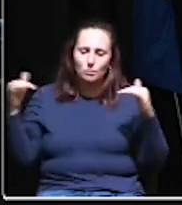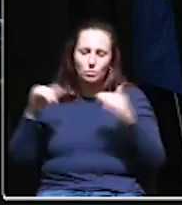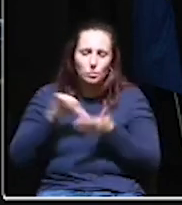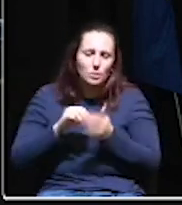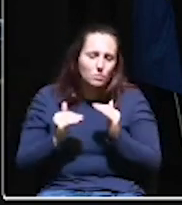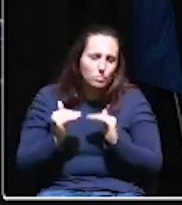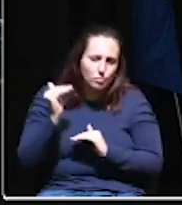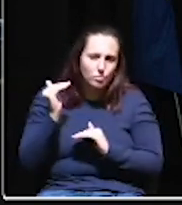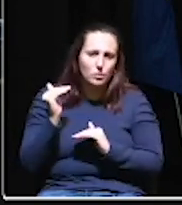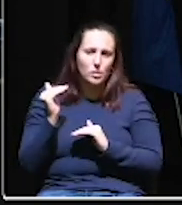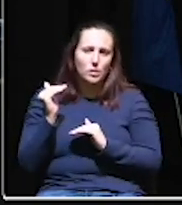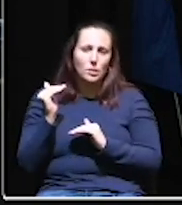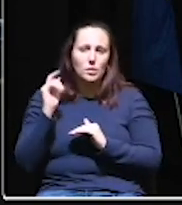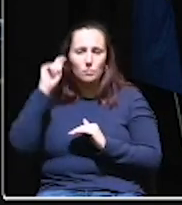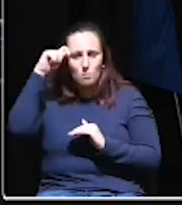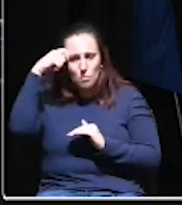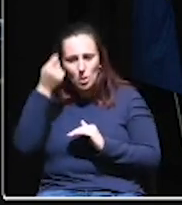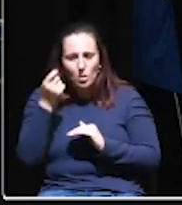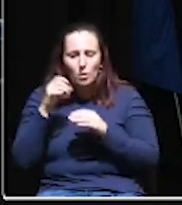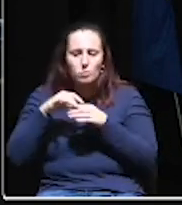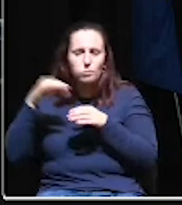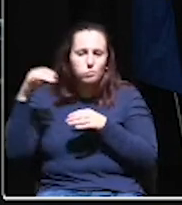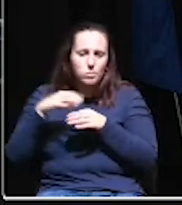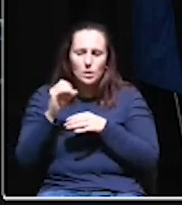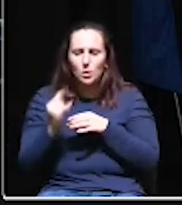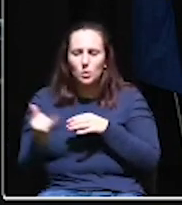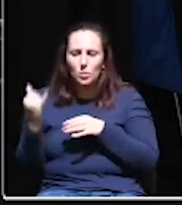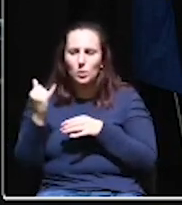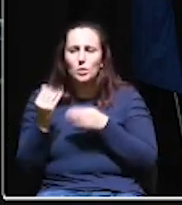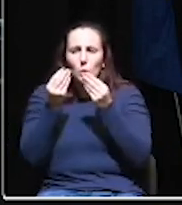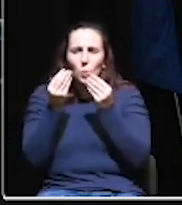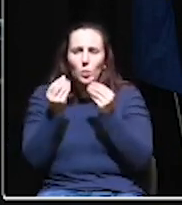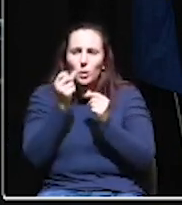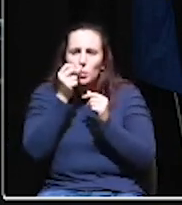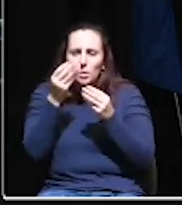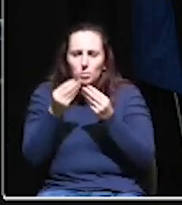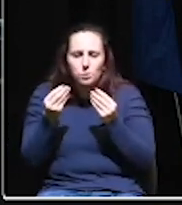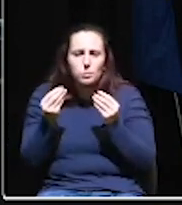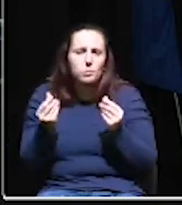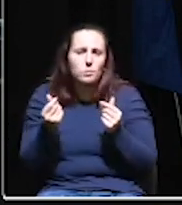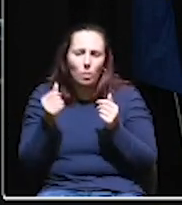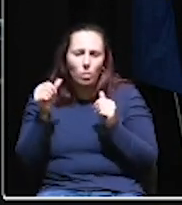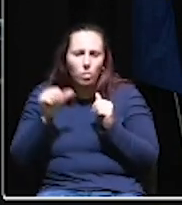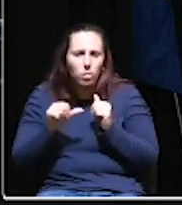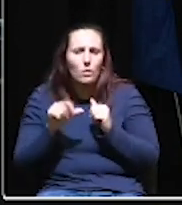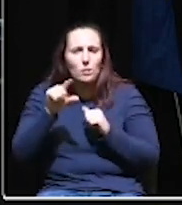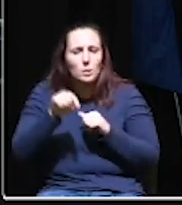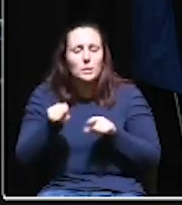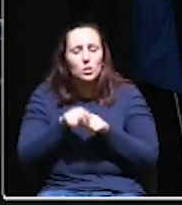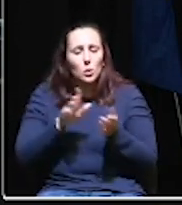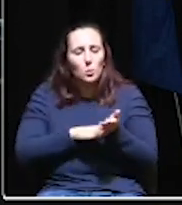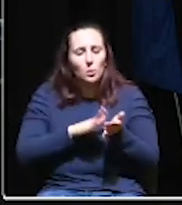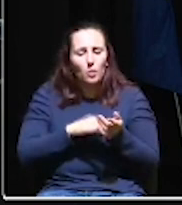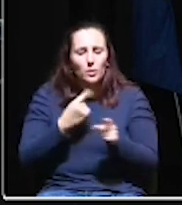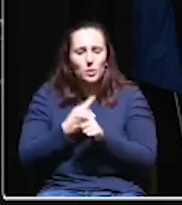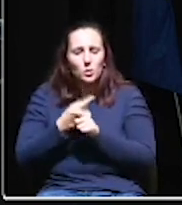Lisboa, com o consequente e inevitável aumento das emissões e degradação da qualidade do ar que nós todos respiramos. Esta é só mais uma prova das contradições que